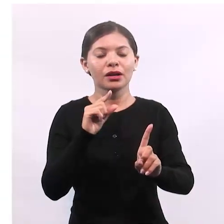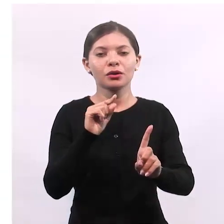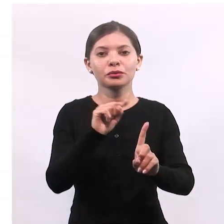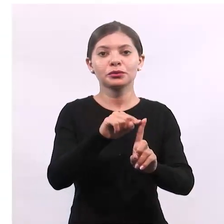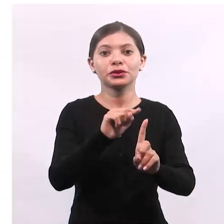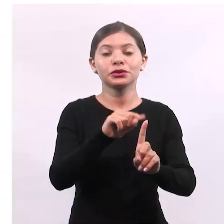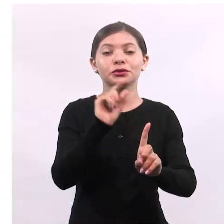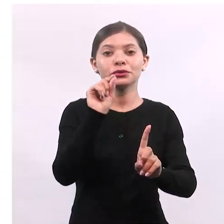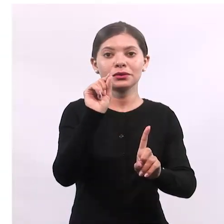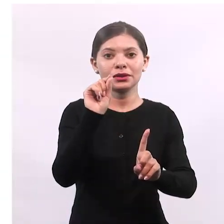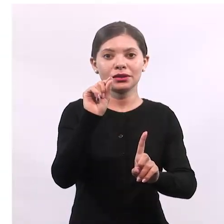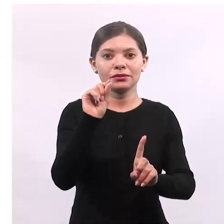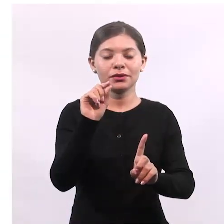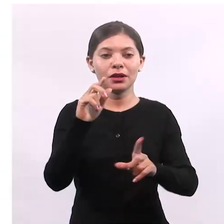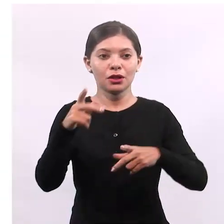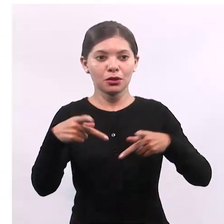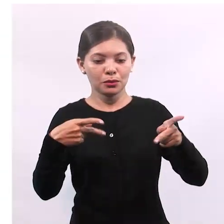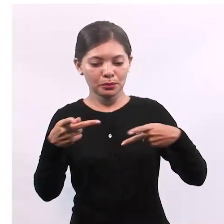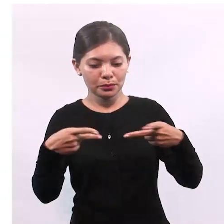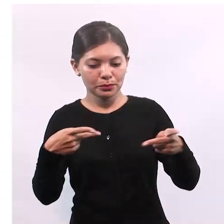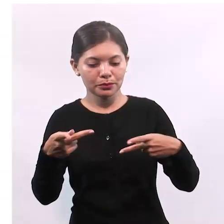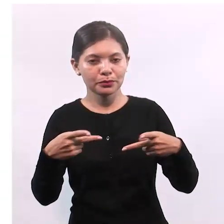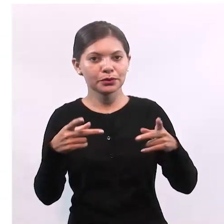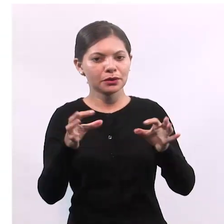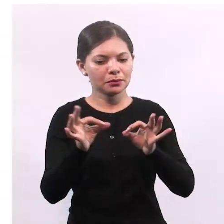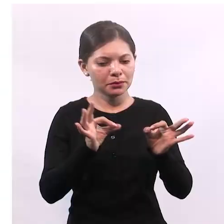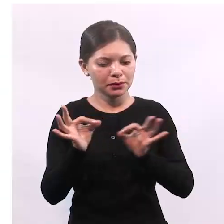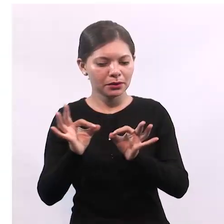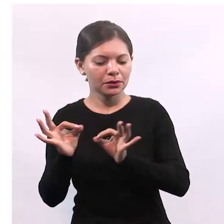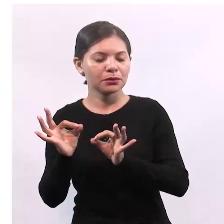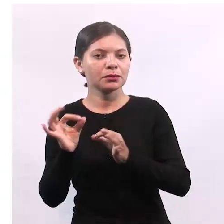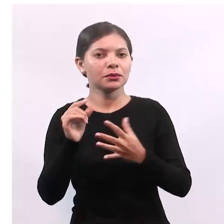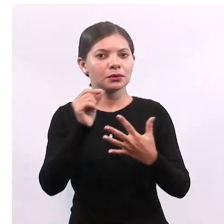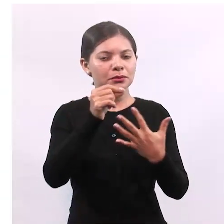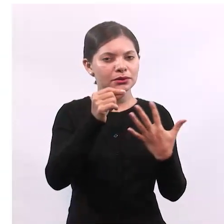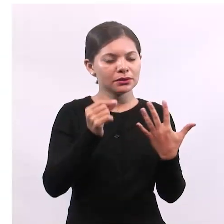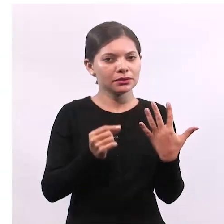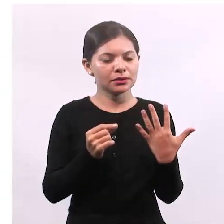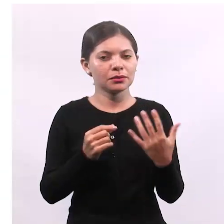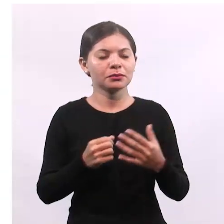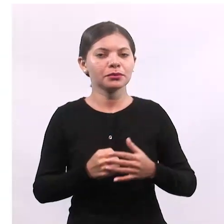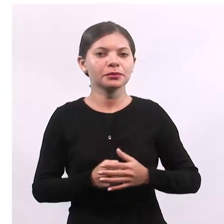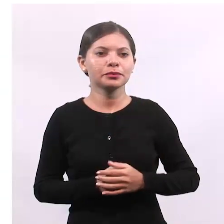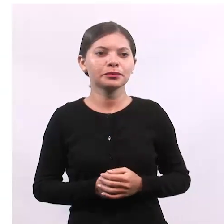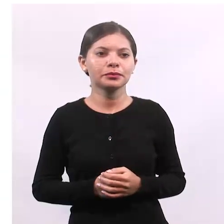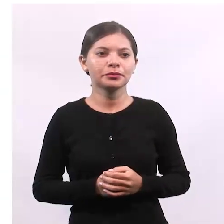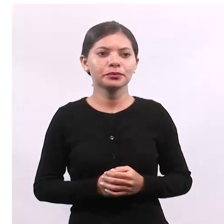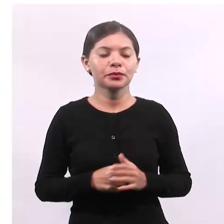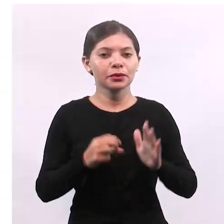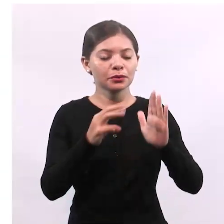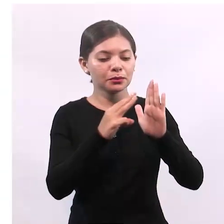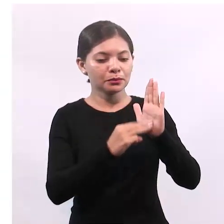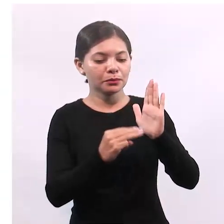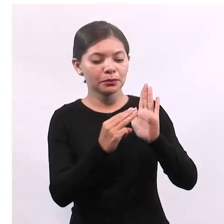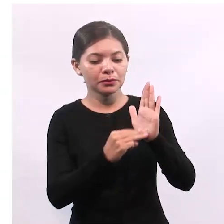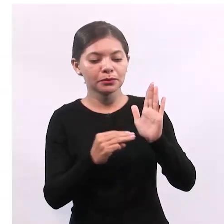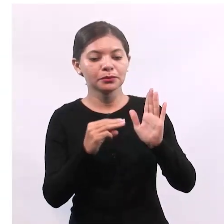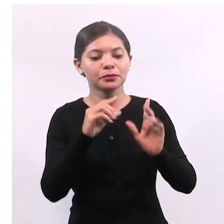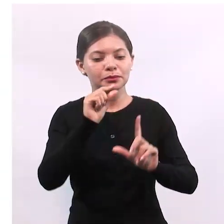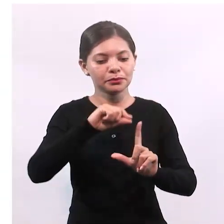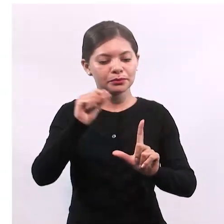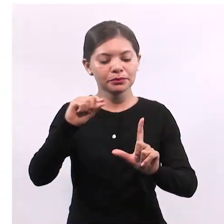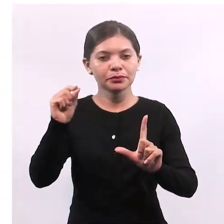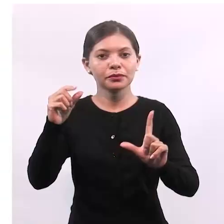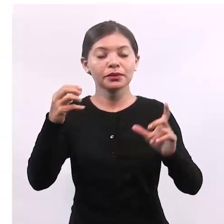descrita lá no planejamento que é uma das etapas do nosso do nosso método estatístico e ele vai